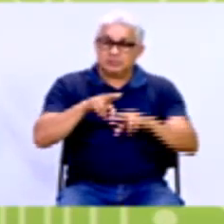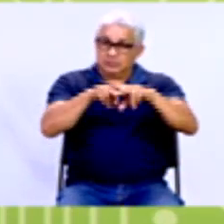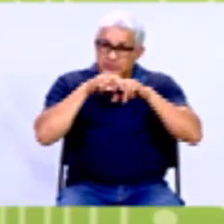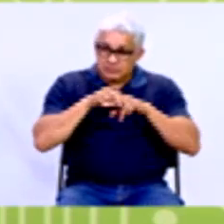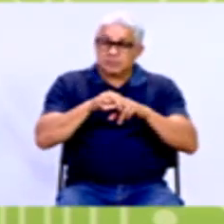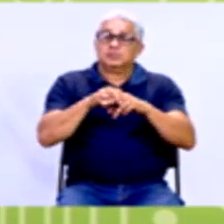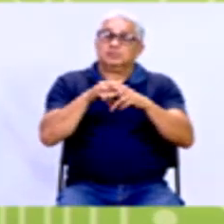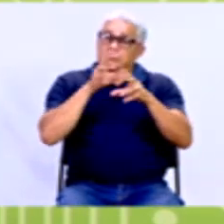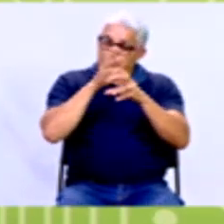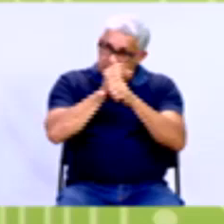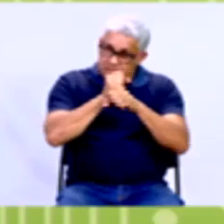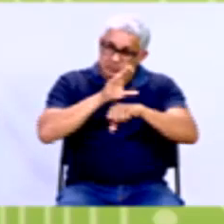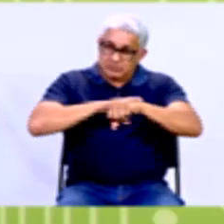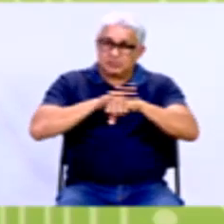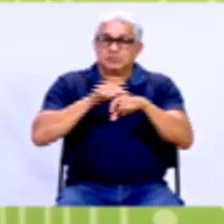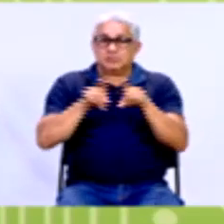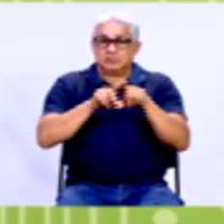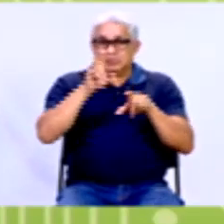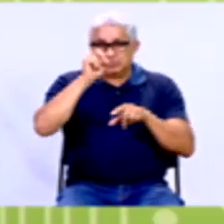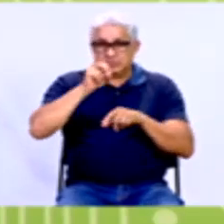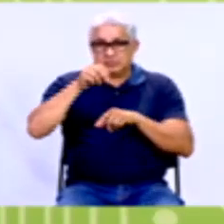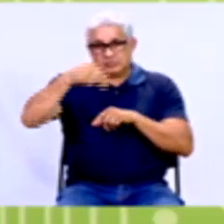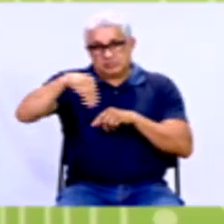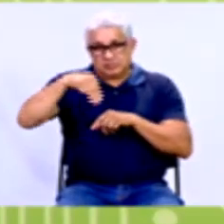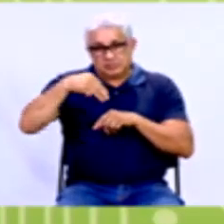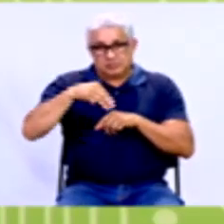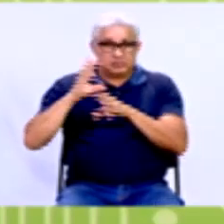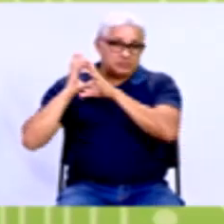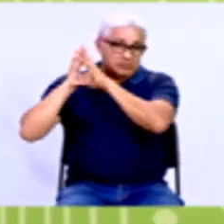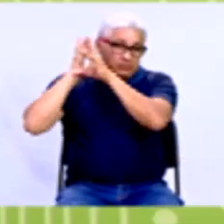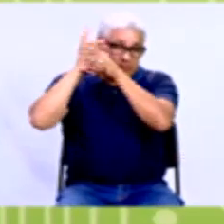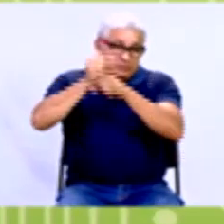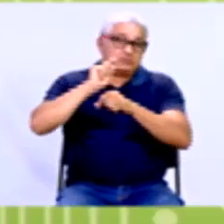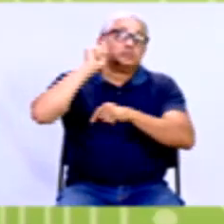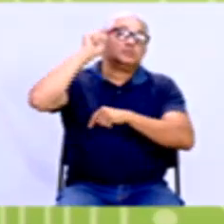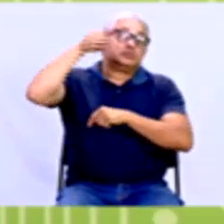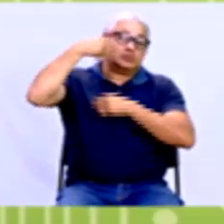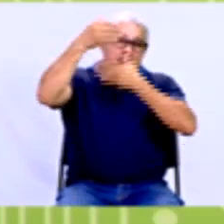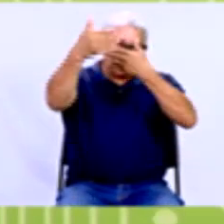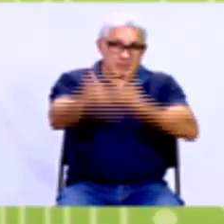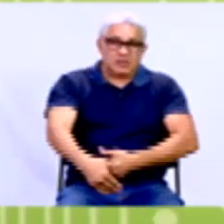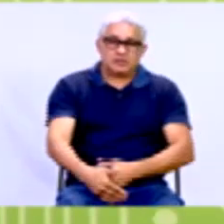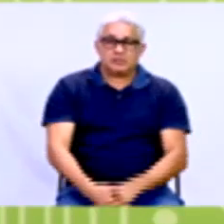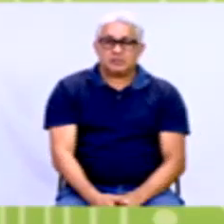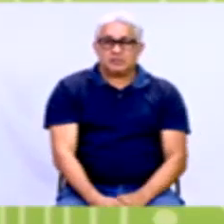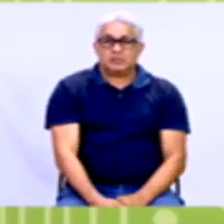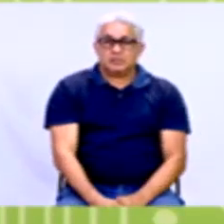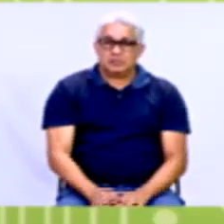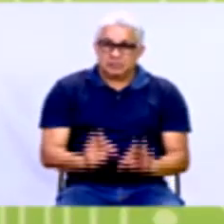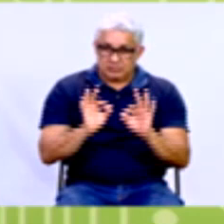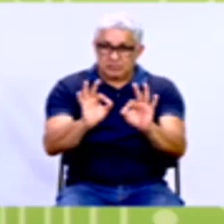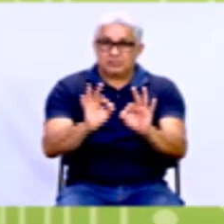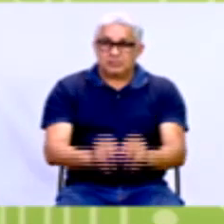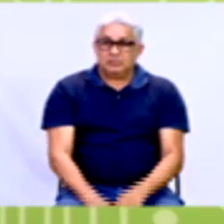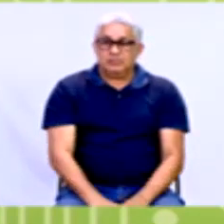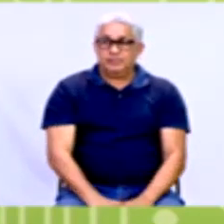Mas a gente vai ter os nossos 50 minutos aqui da revisão e depois já vai ser aplicada a prova, é isso, né, professor? Isso.